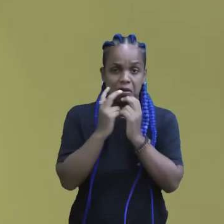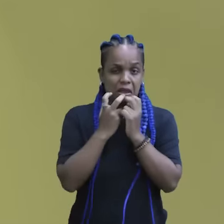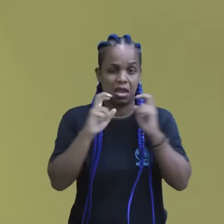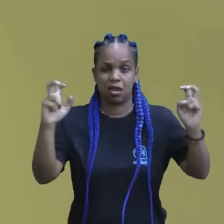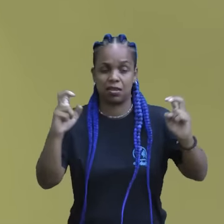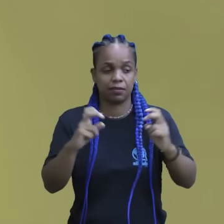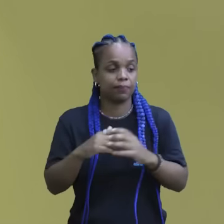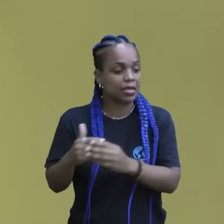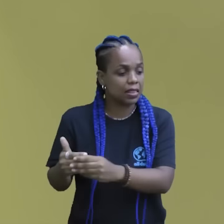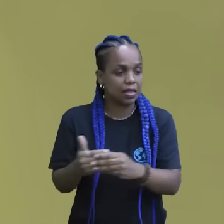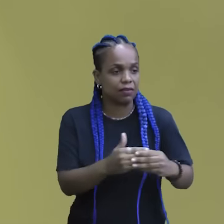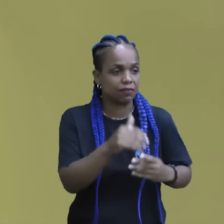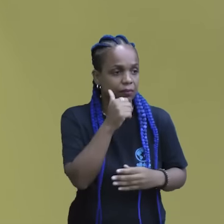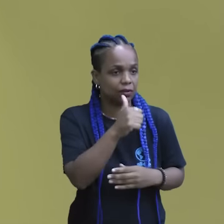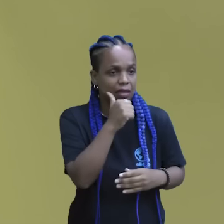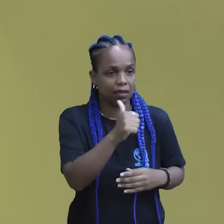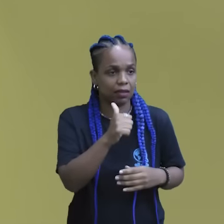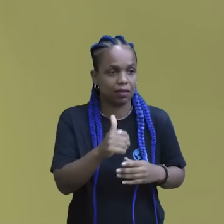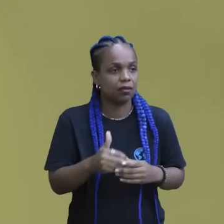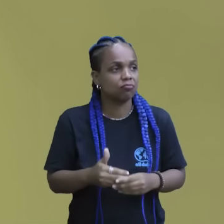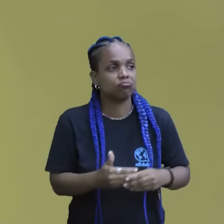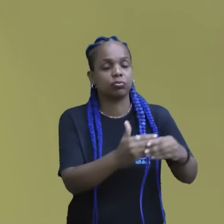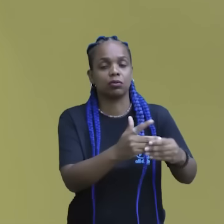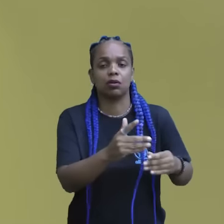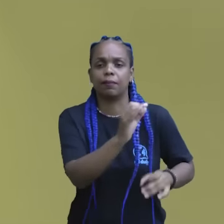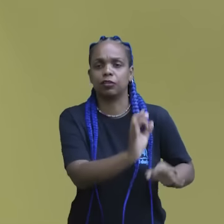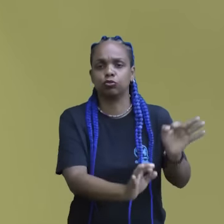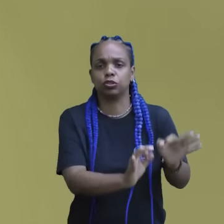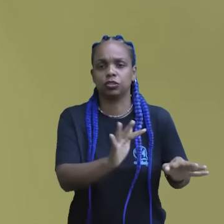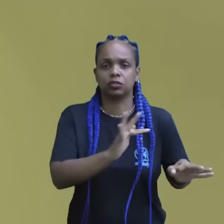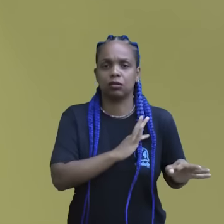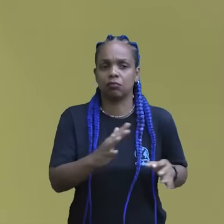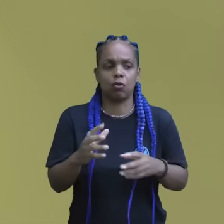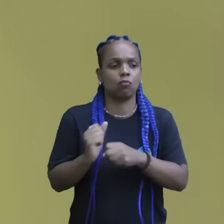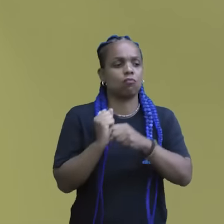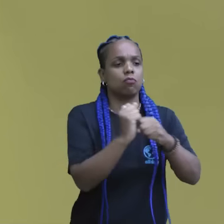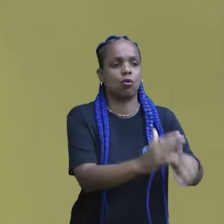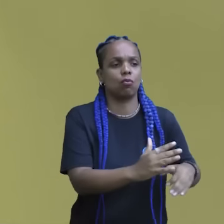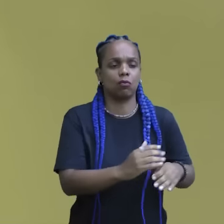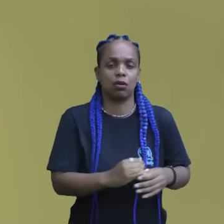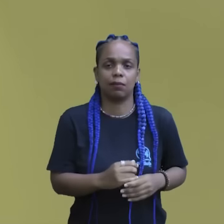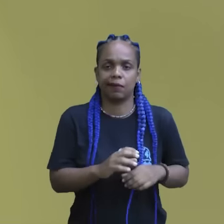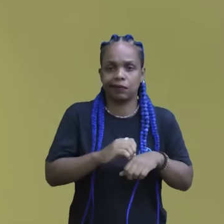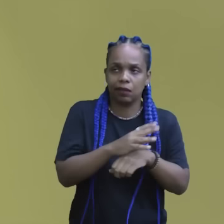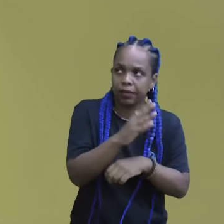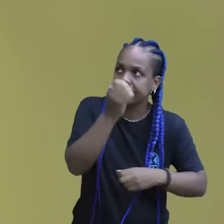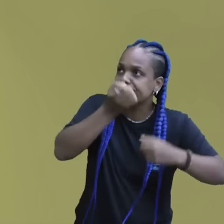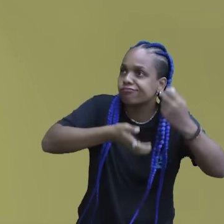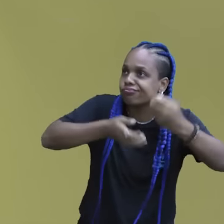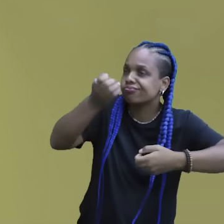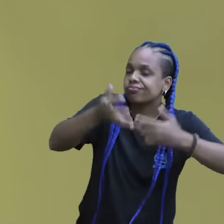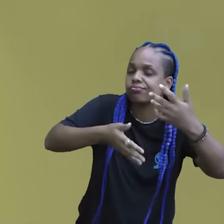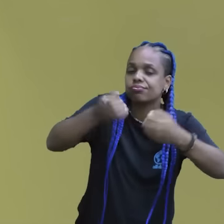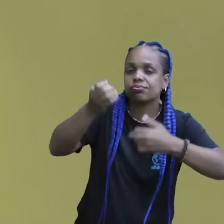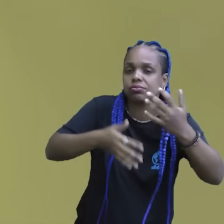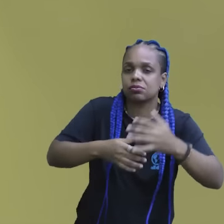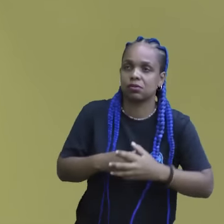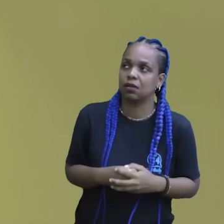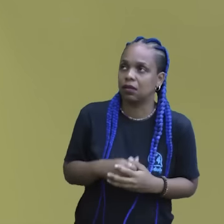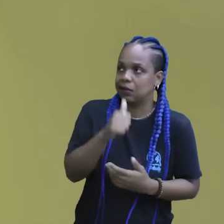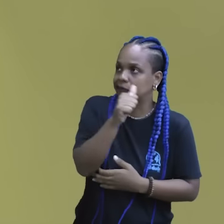os depoimentos, para essa via sacra da justiça que talvez o próprio Cristo não percorresse